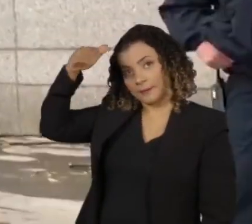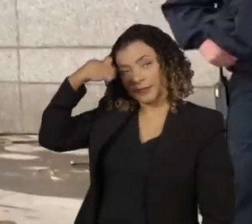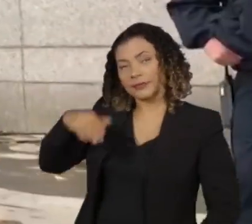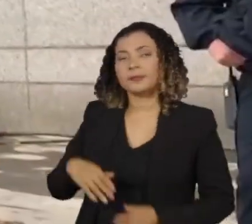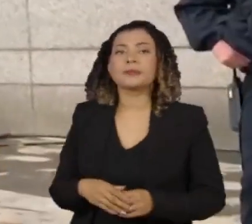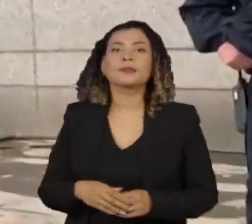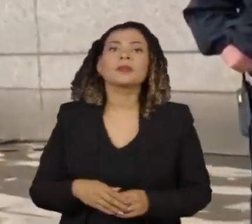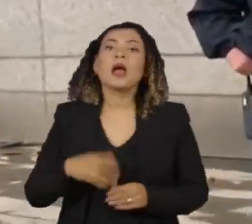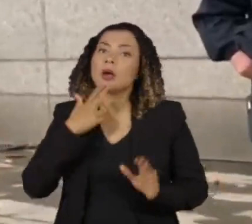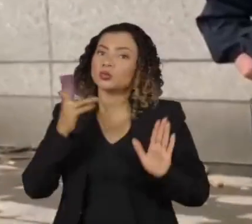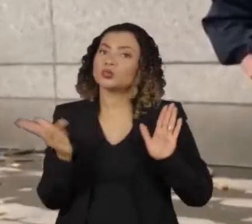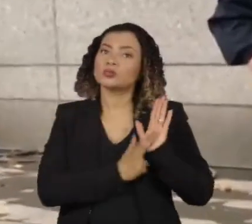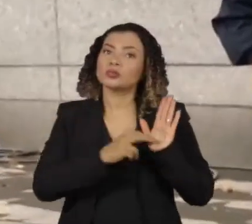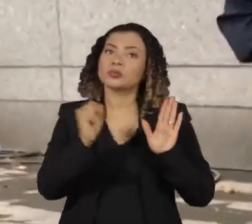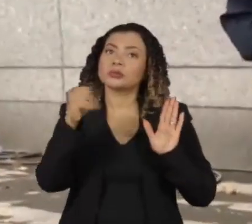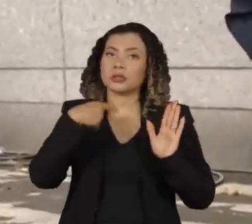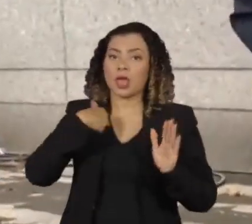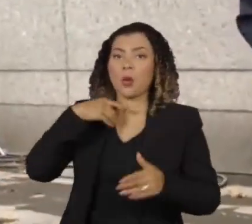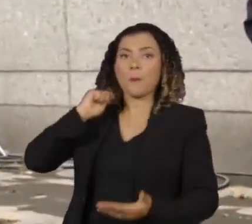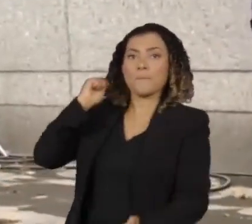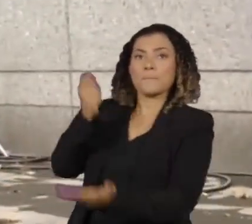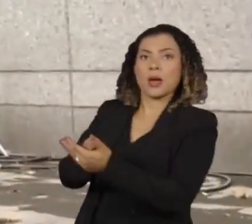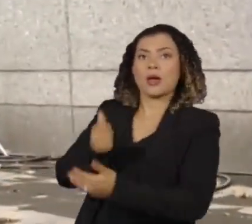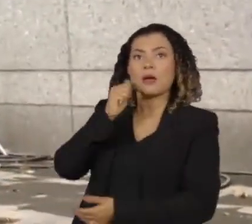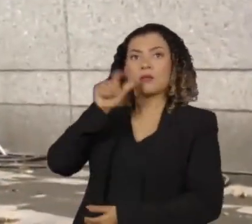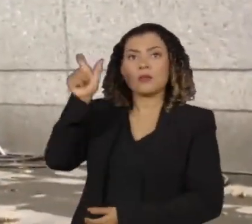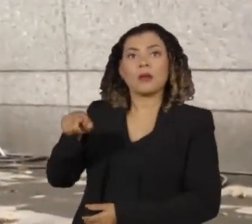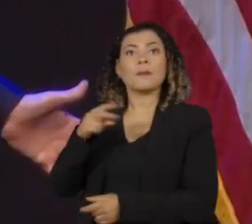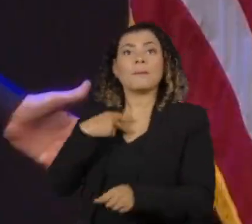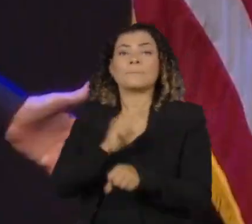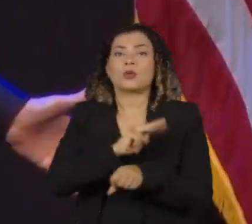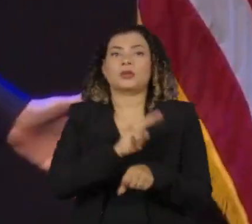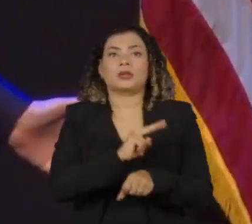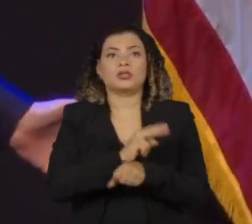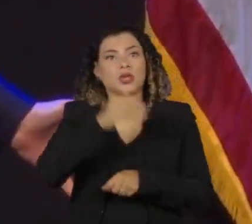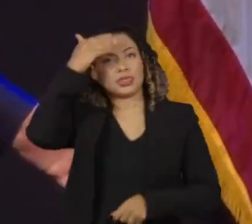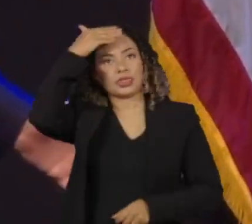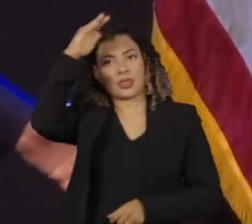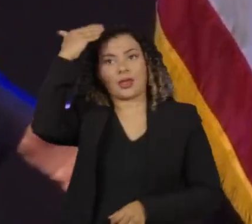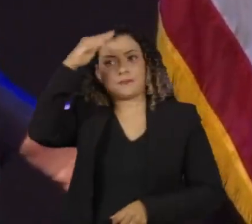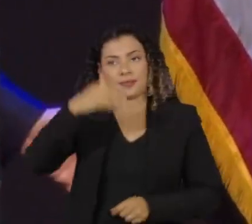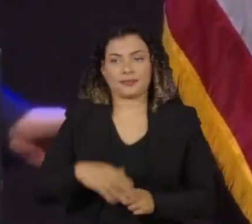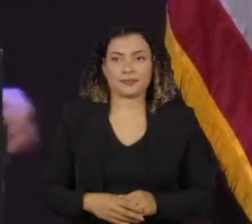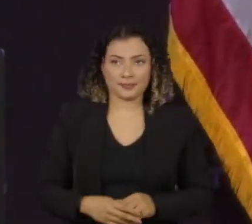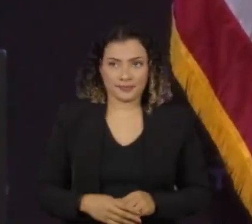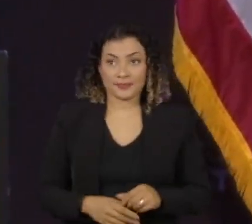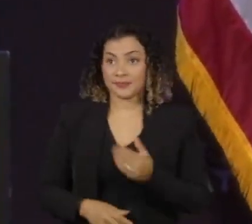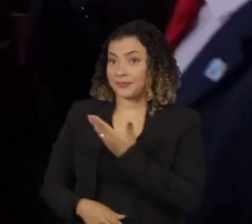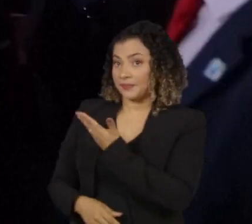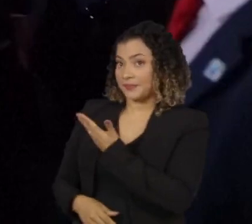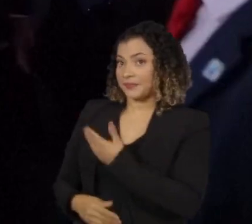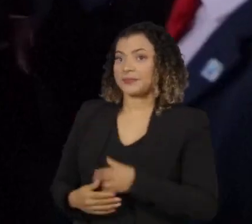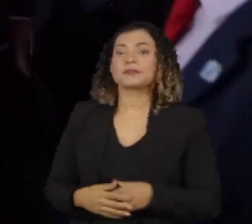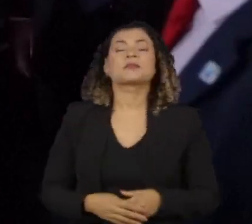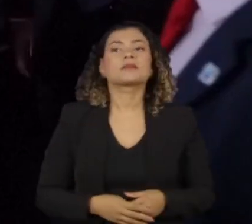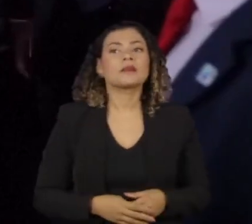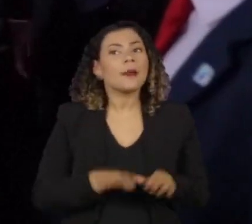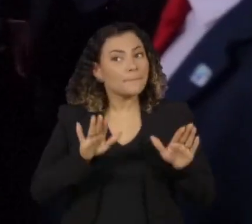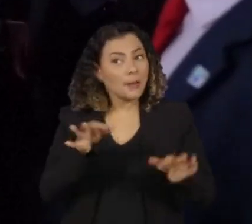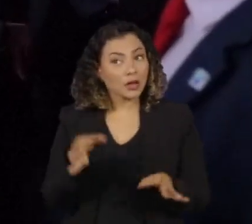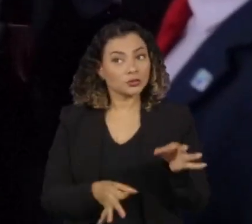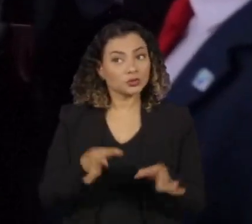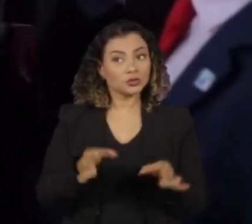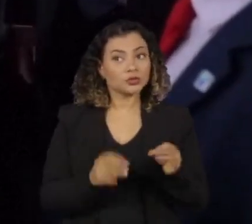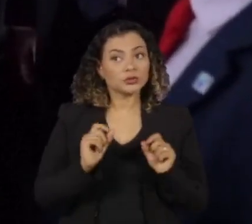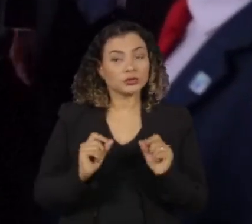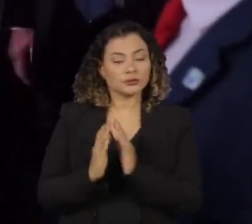Cohen, admitiu ter pago a atriz para proteger a imagem do então candidato que acabou eleito. A justiça